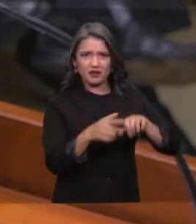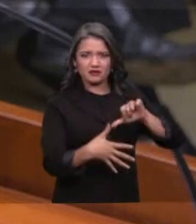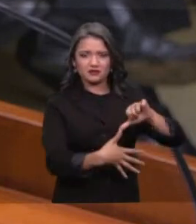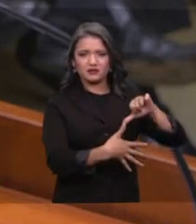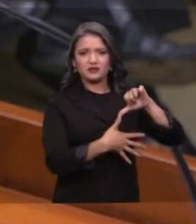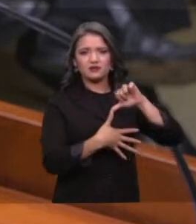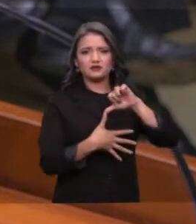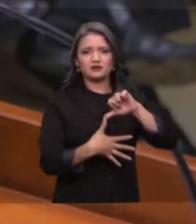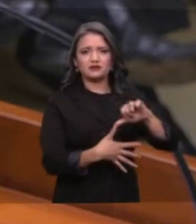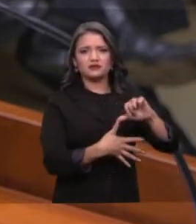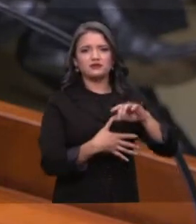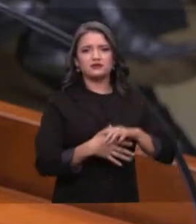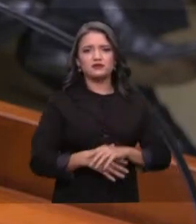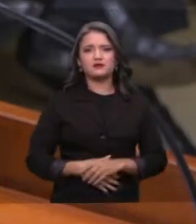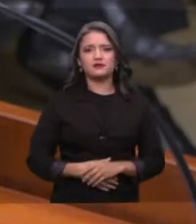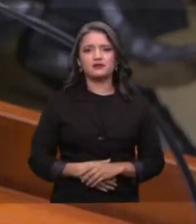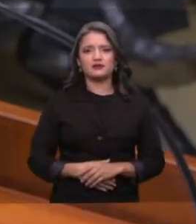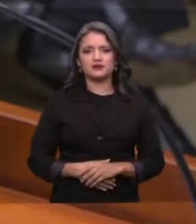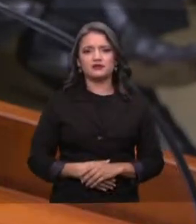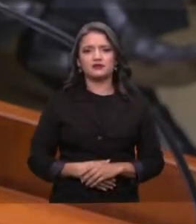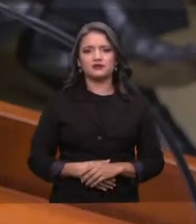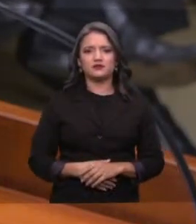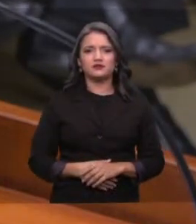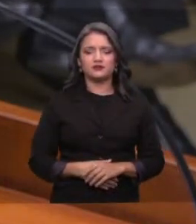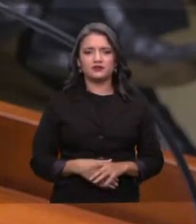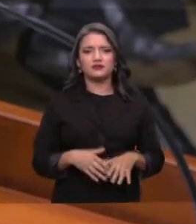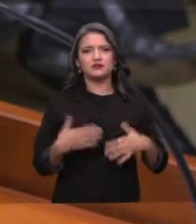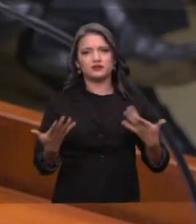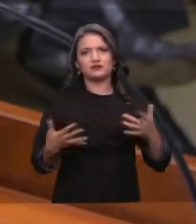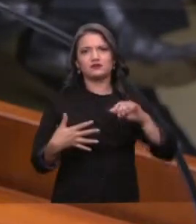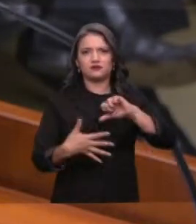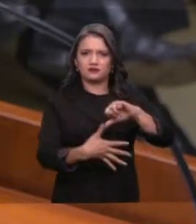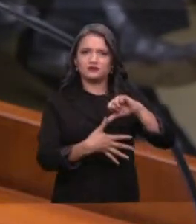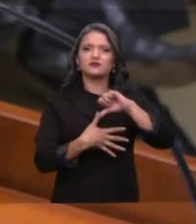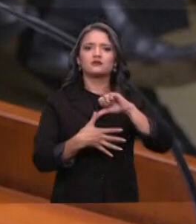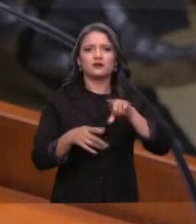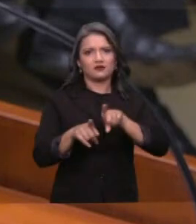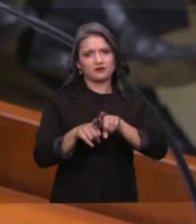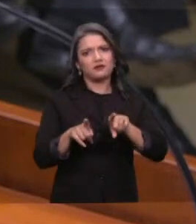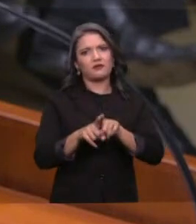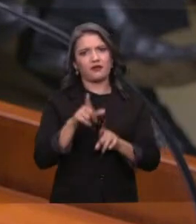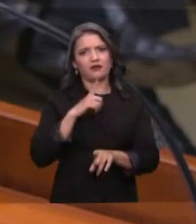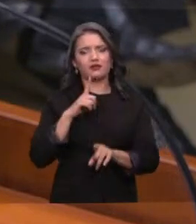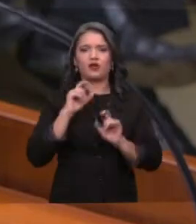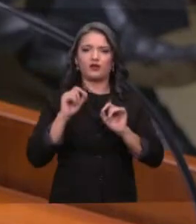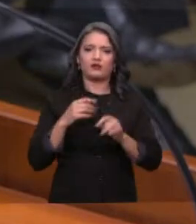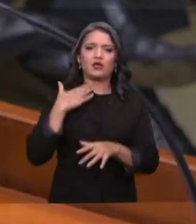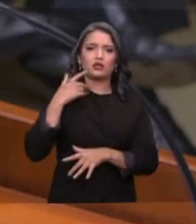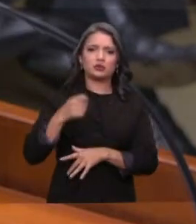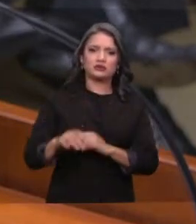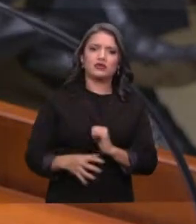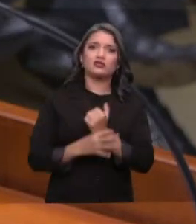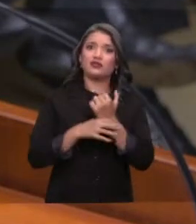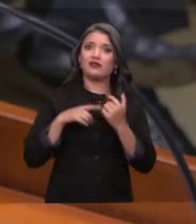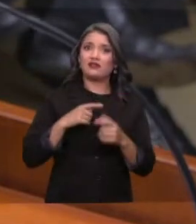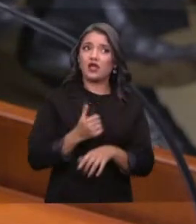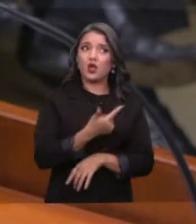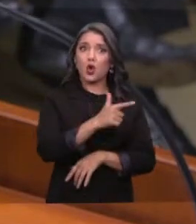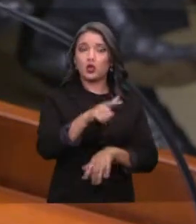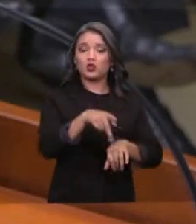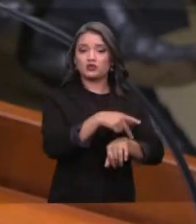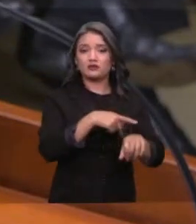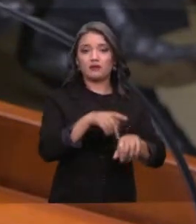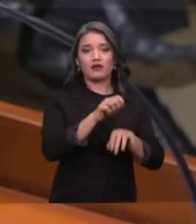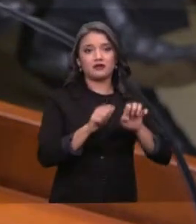América do Sul e quase todos da América Latina. Além da América do Sul, o modelo do juiz das garantias está presente em diversos países